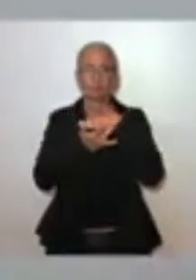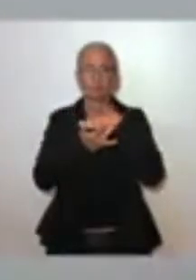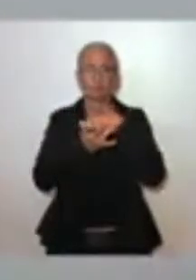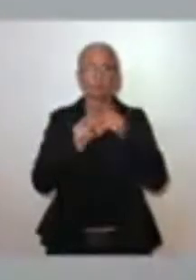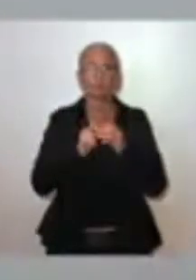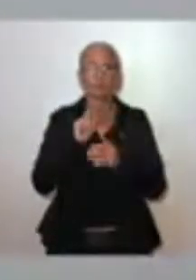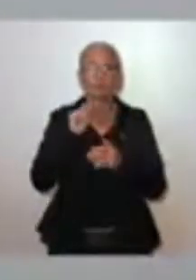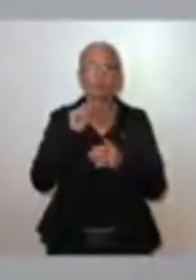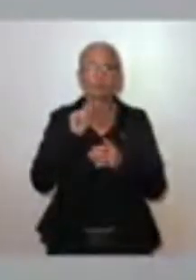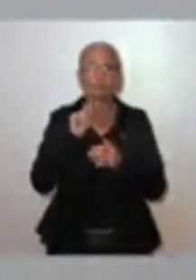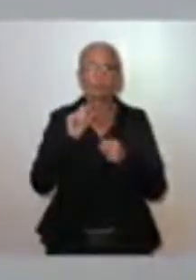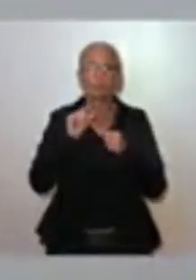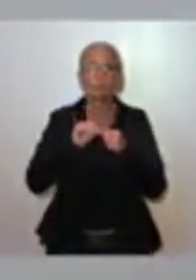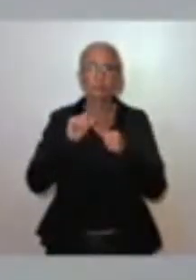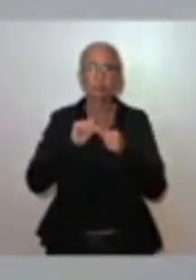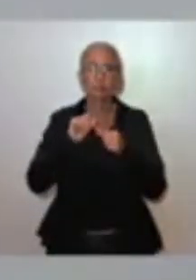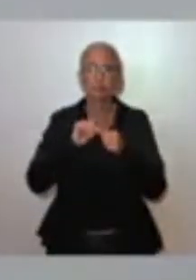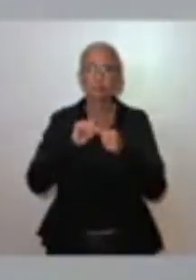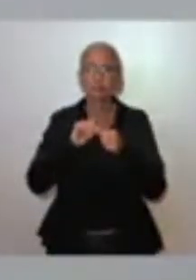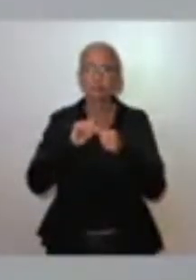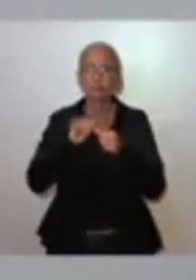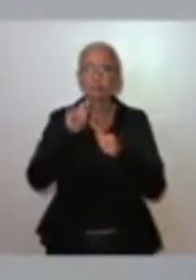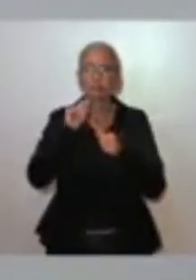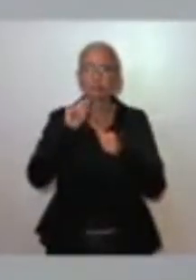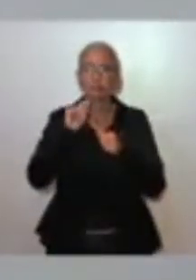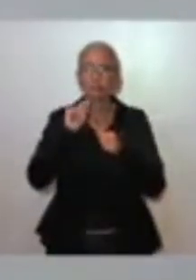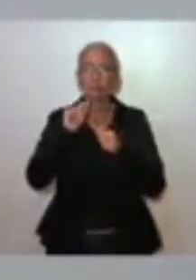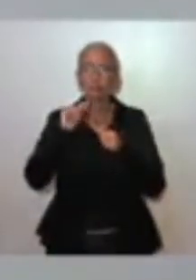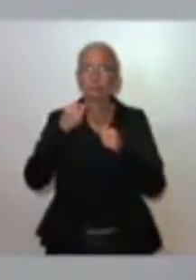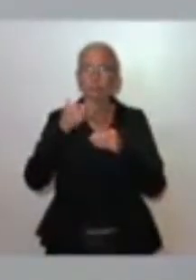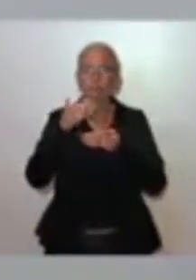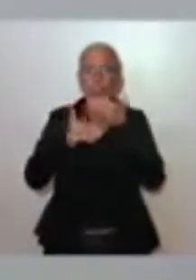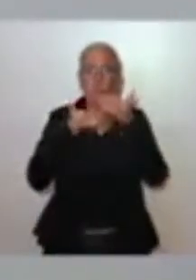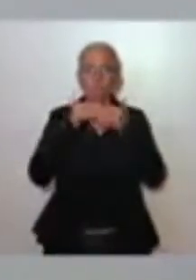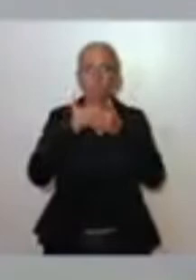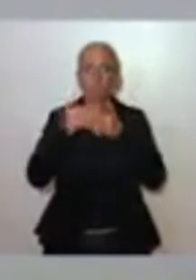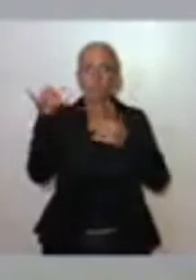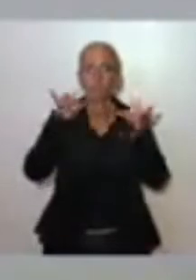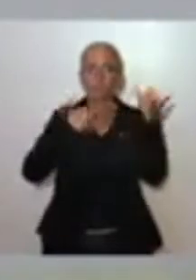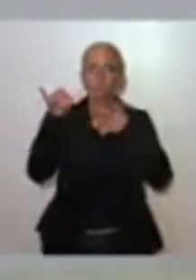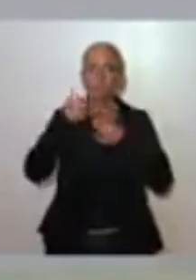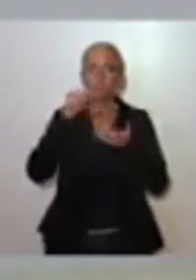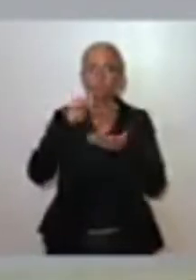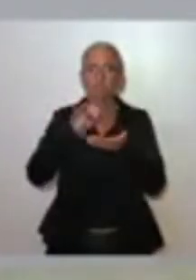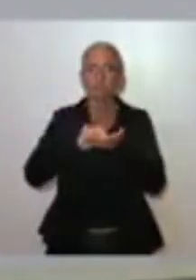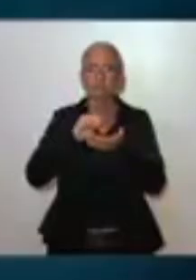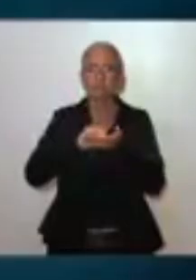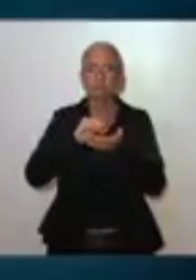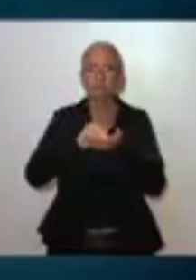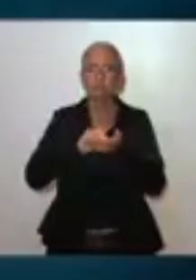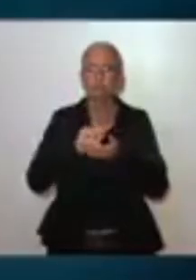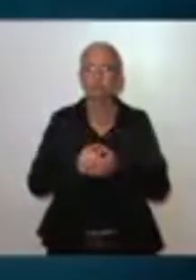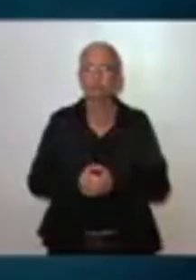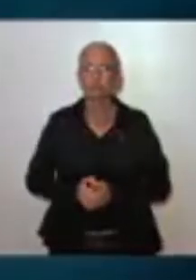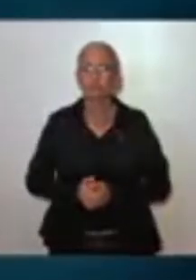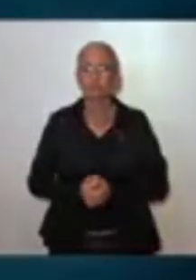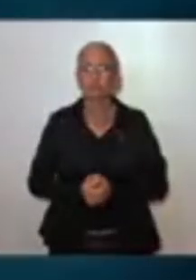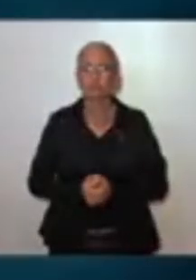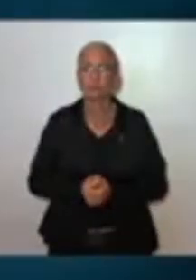Instagram papel cabe aos jovens de enfrentamento a desinformação na eleição 2022